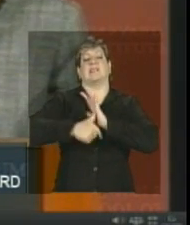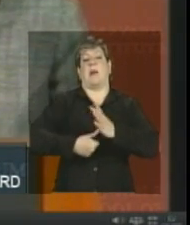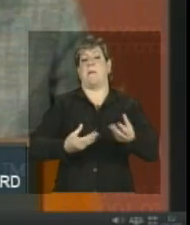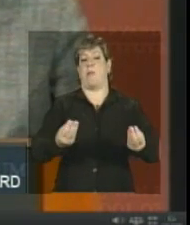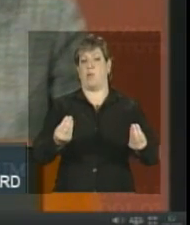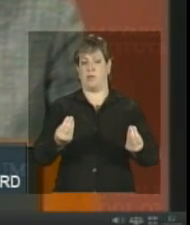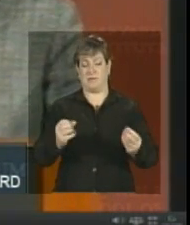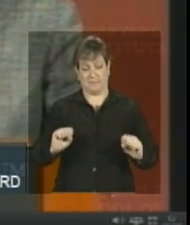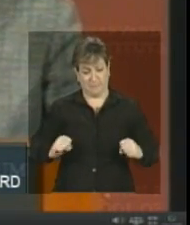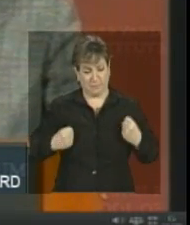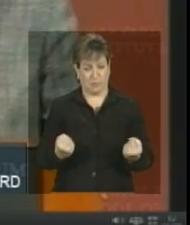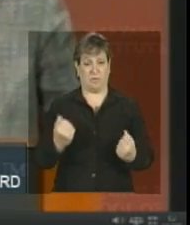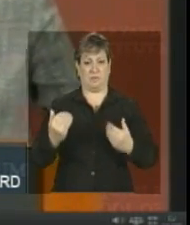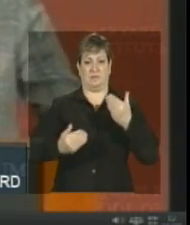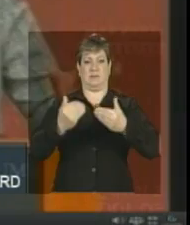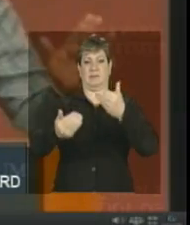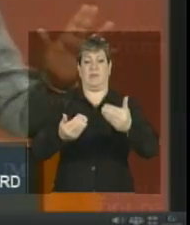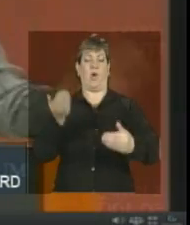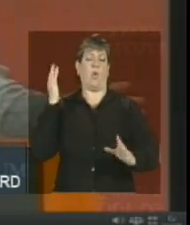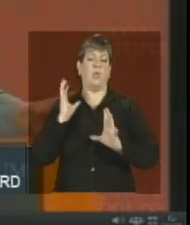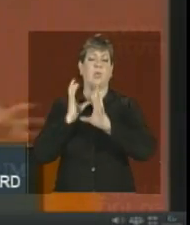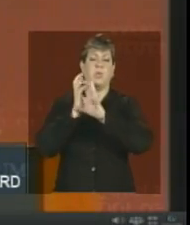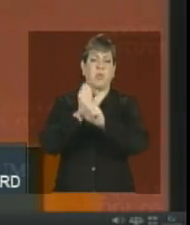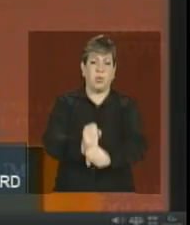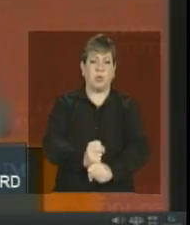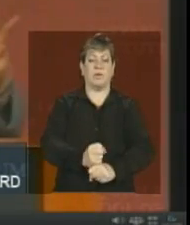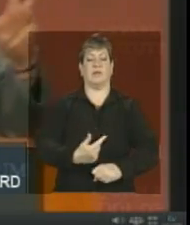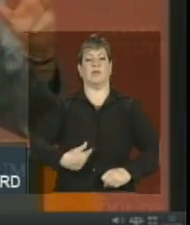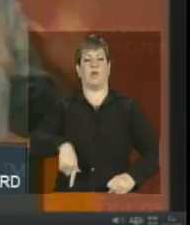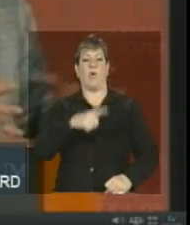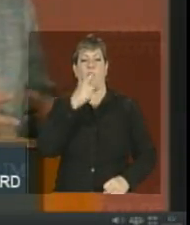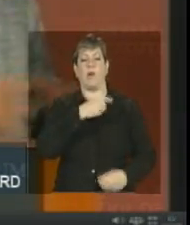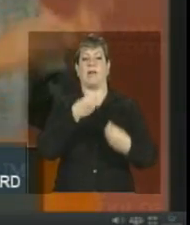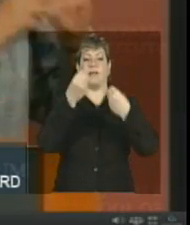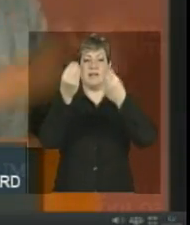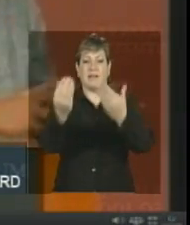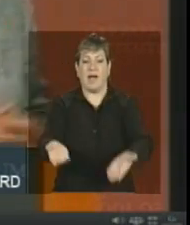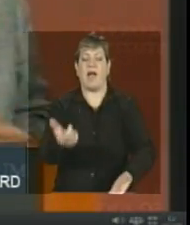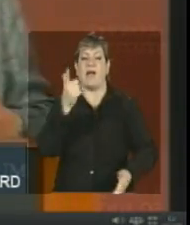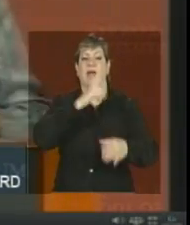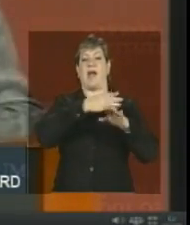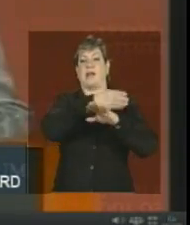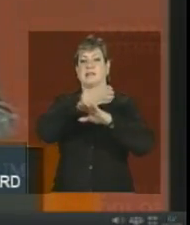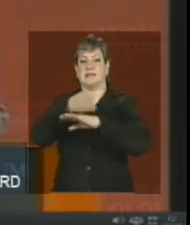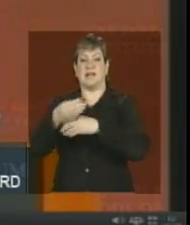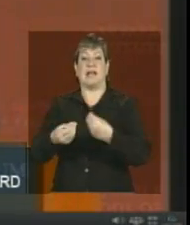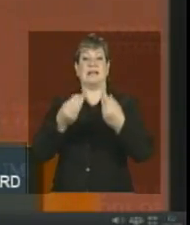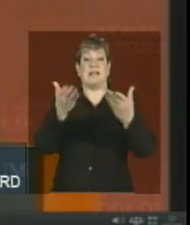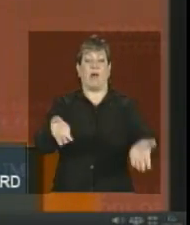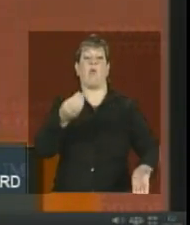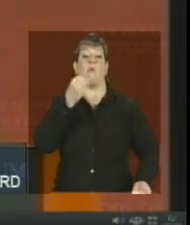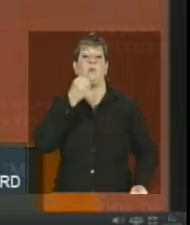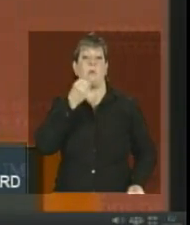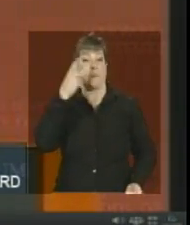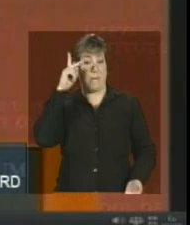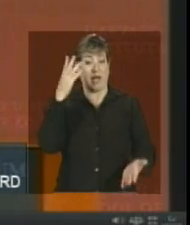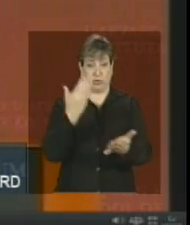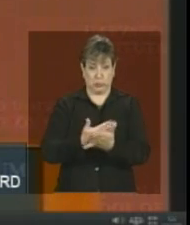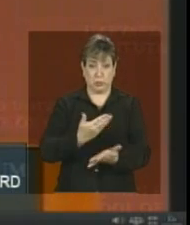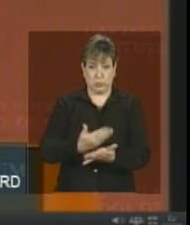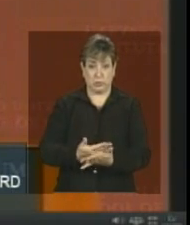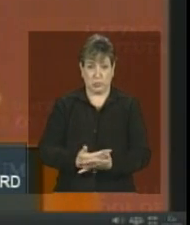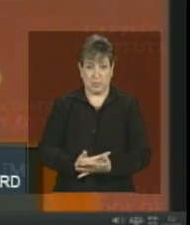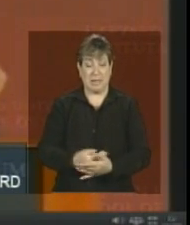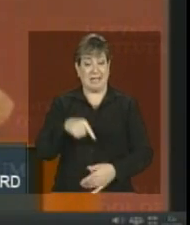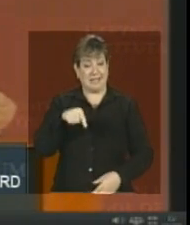longo desses anos, no sentido de ampliar o acesso, de assegurar e de ofertar oportunidades, ele